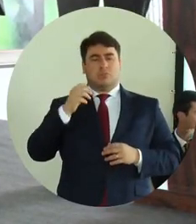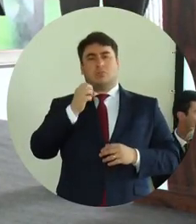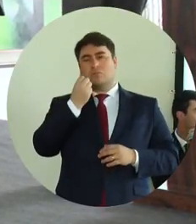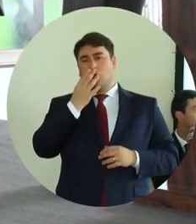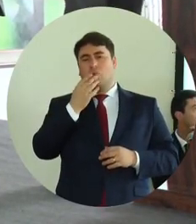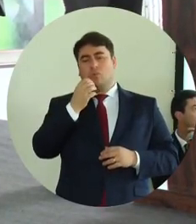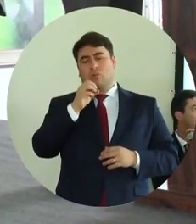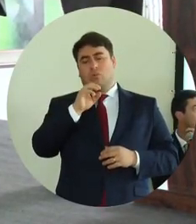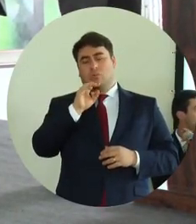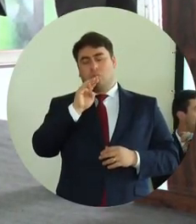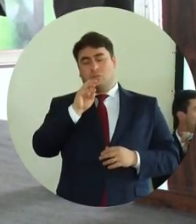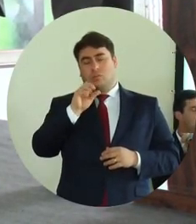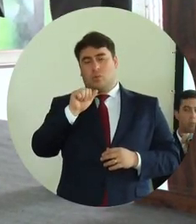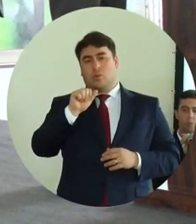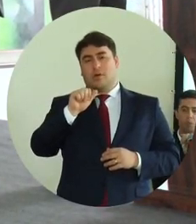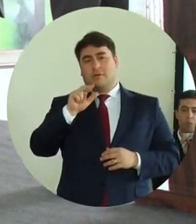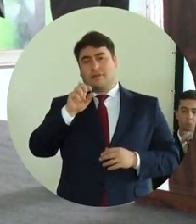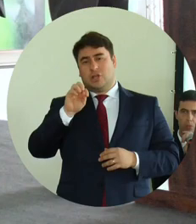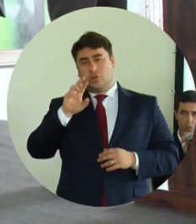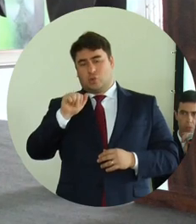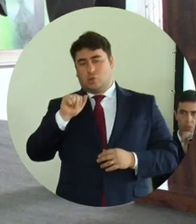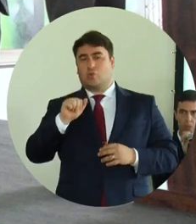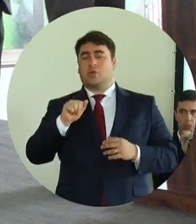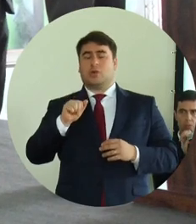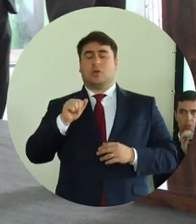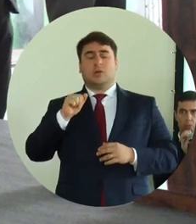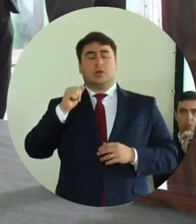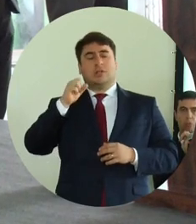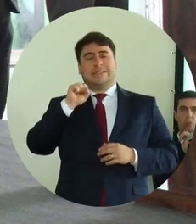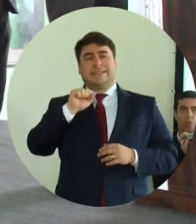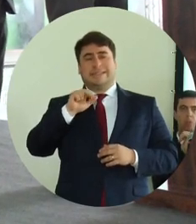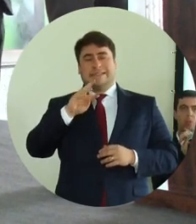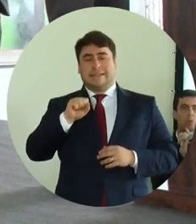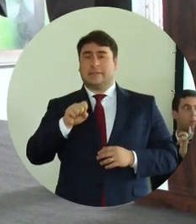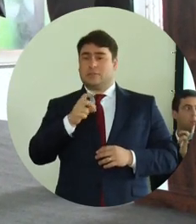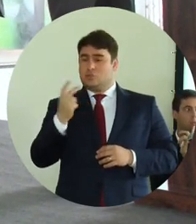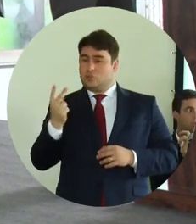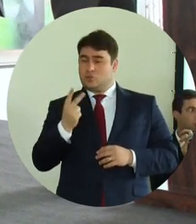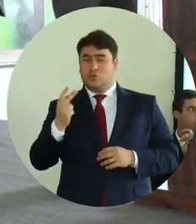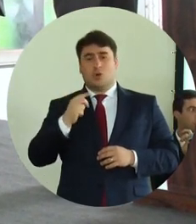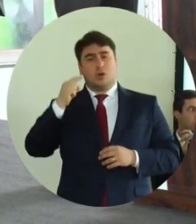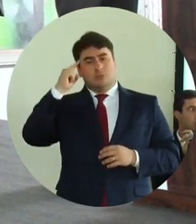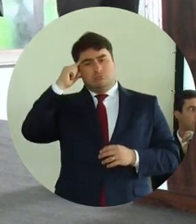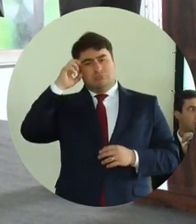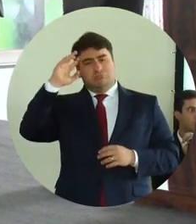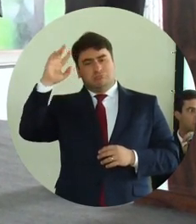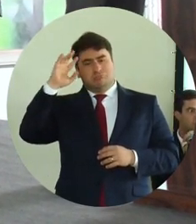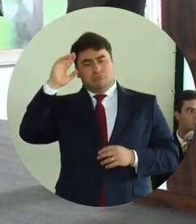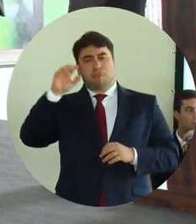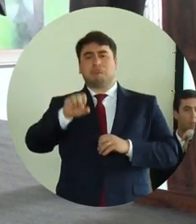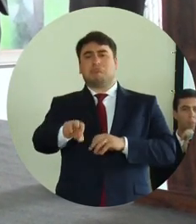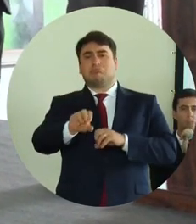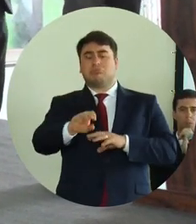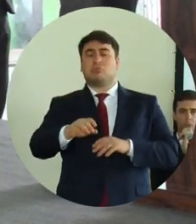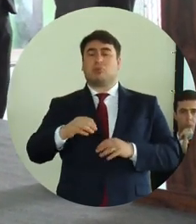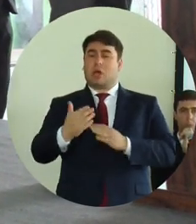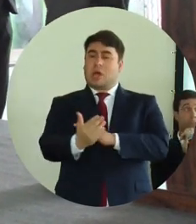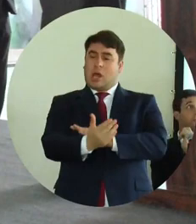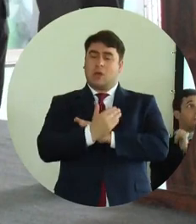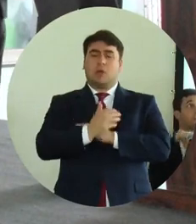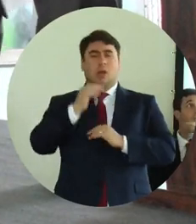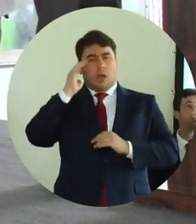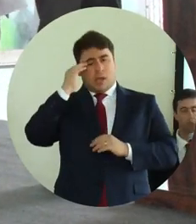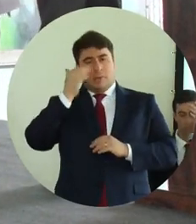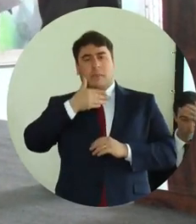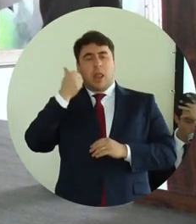Santos. Então são dois pensadores, educadores, que nos ajudam a entender um pouco melhor quanto